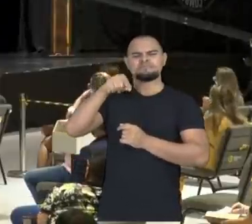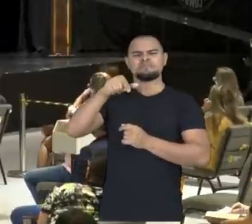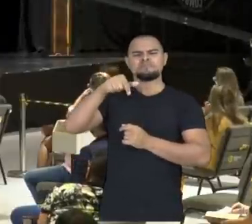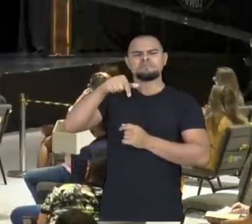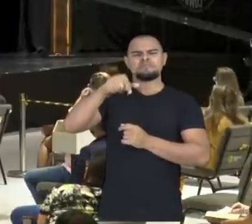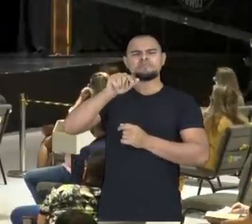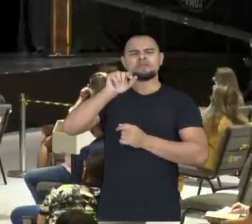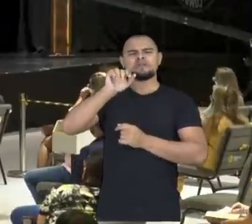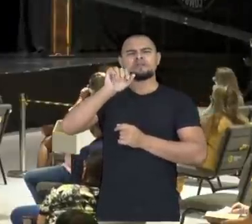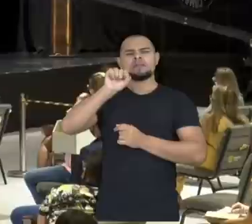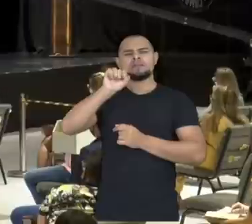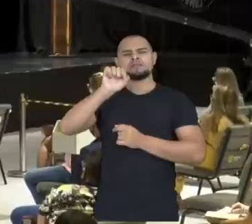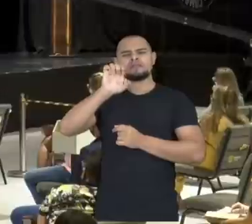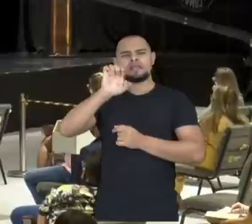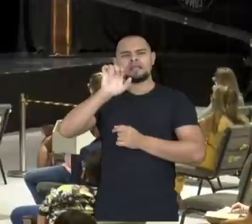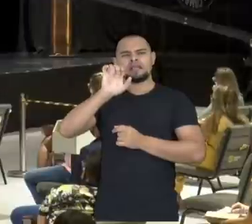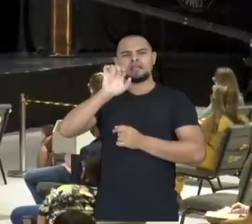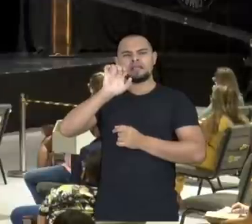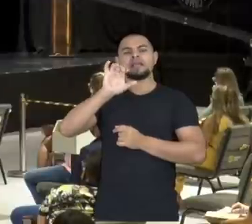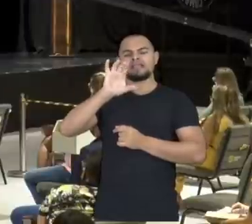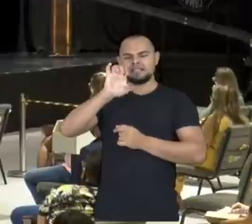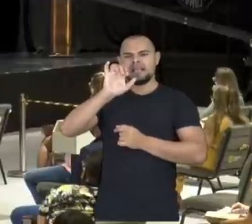Cefas.